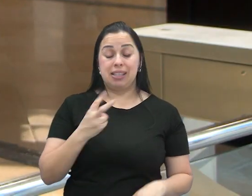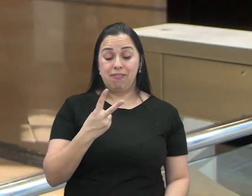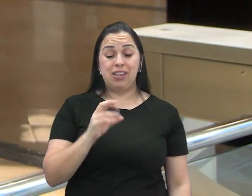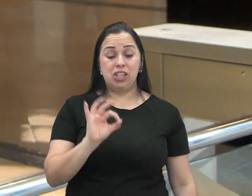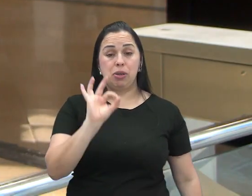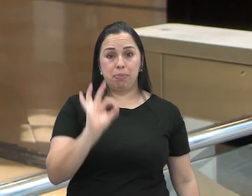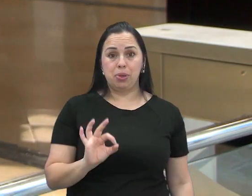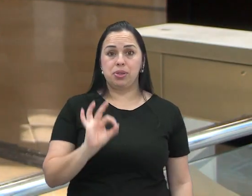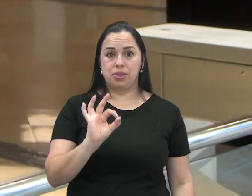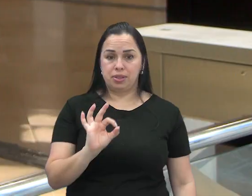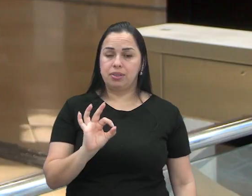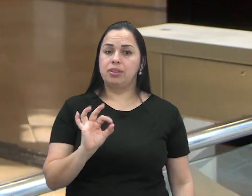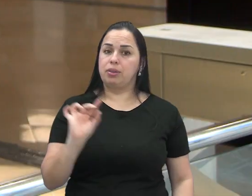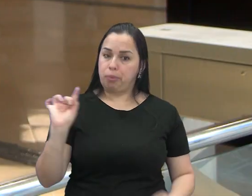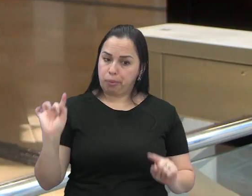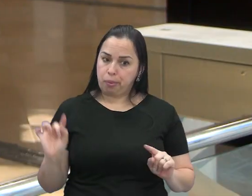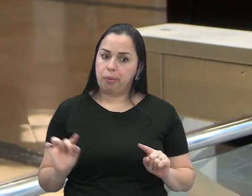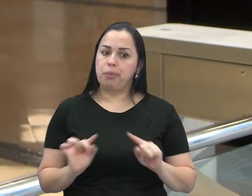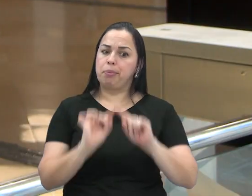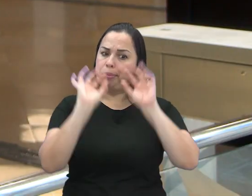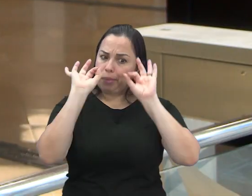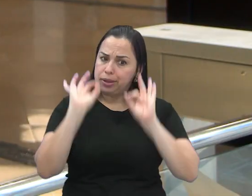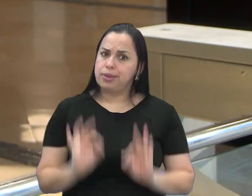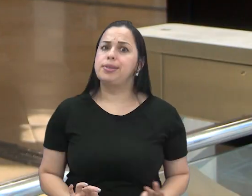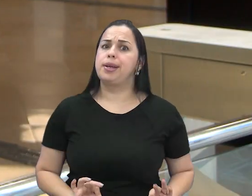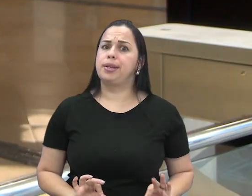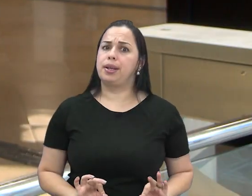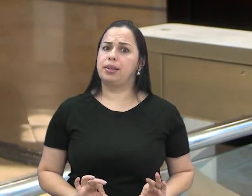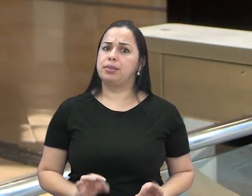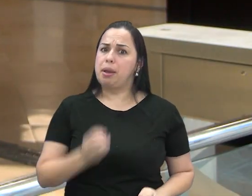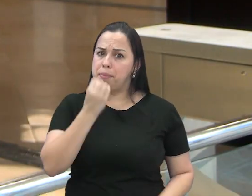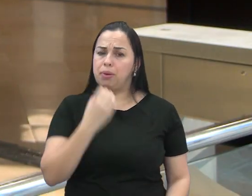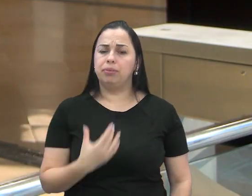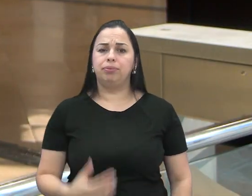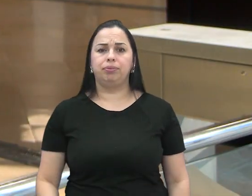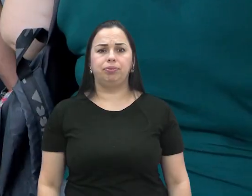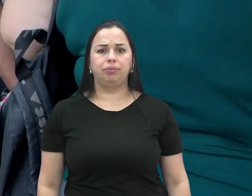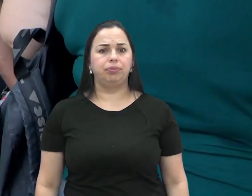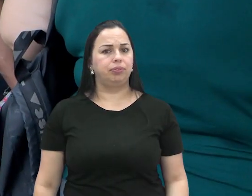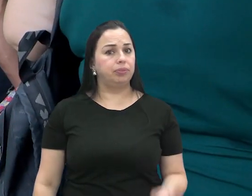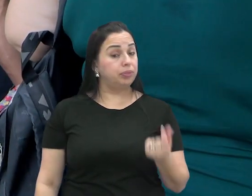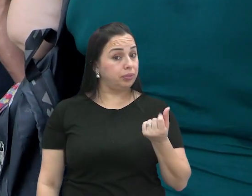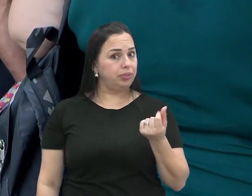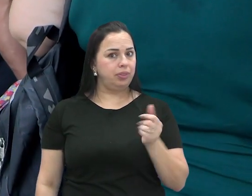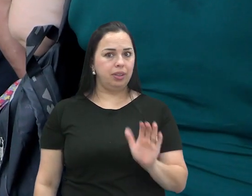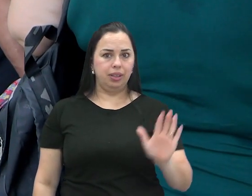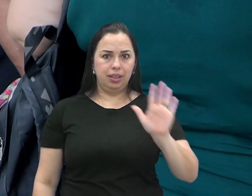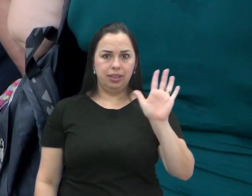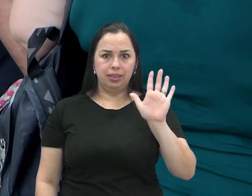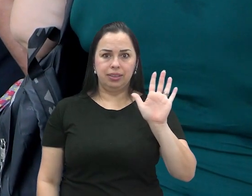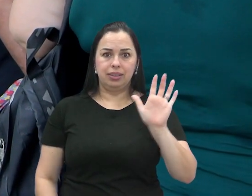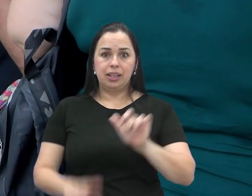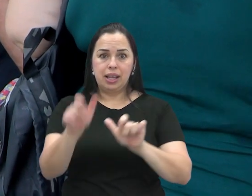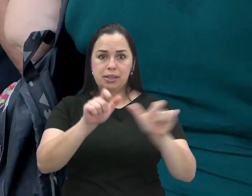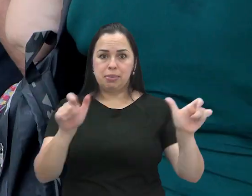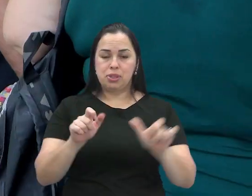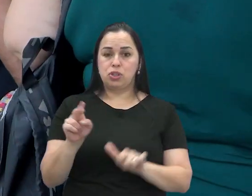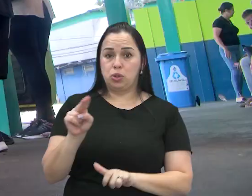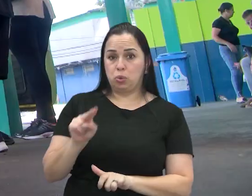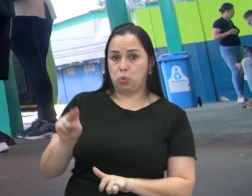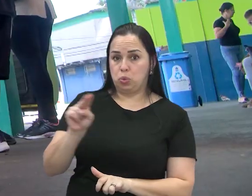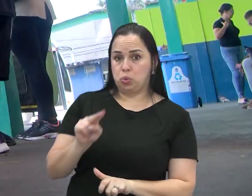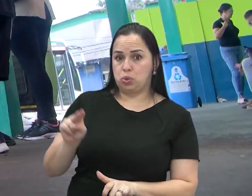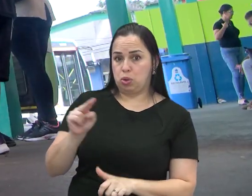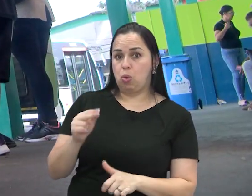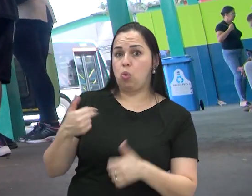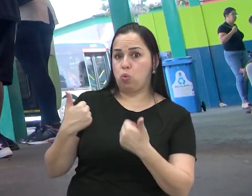realmente se esse 20% se está dentro, né? Se realmente é o ideal. Com uma tarifa maior, o que os cidadãos que